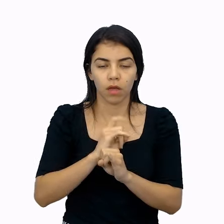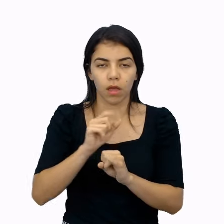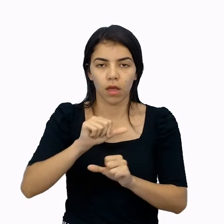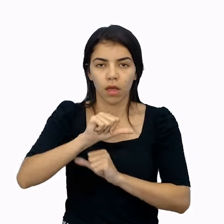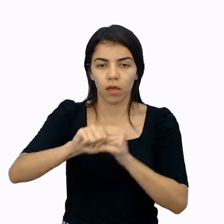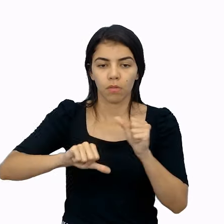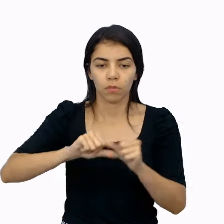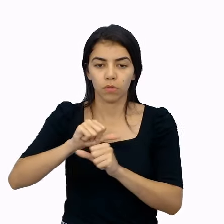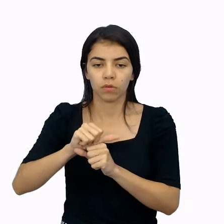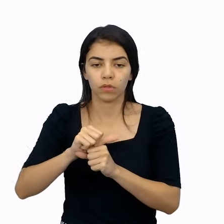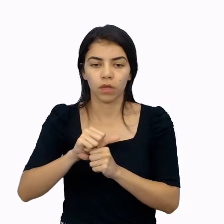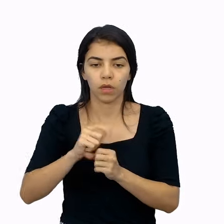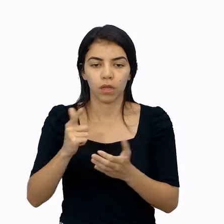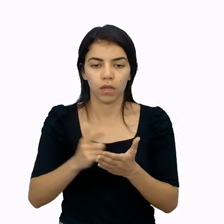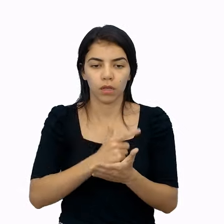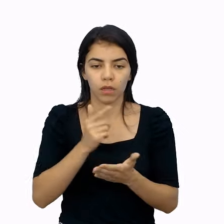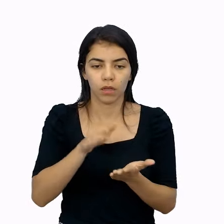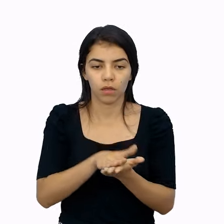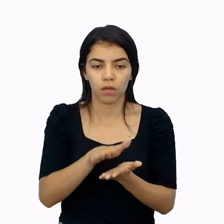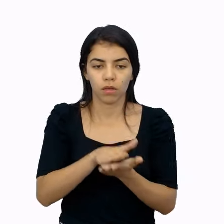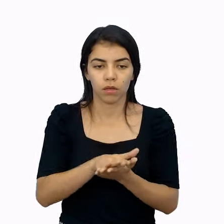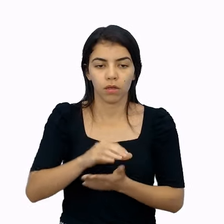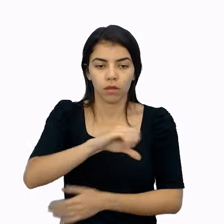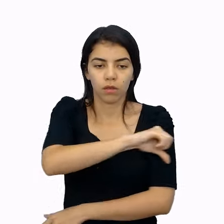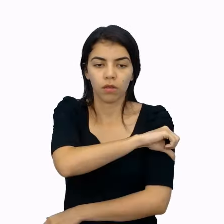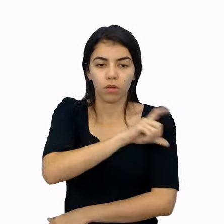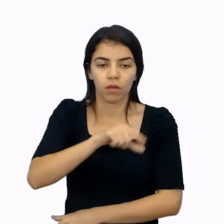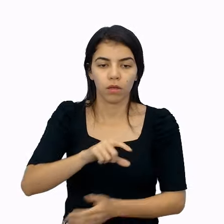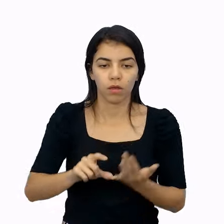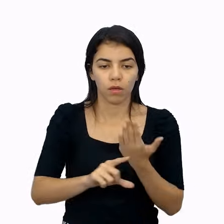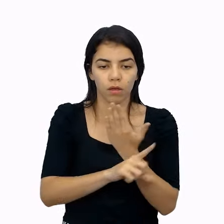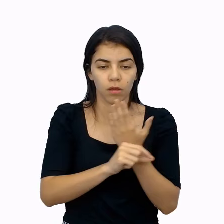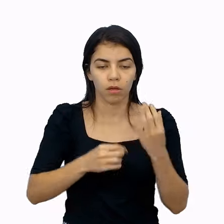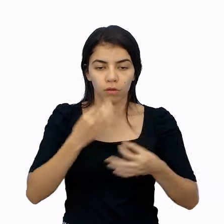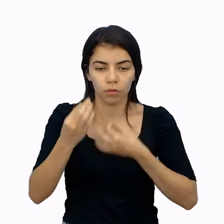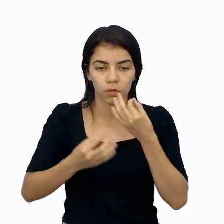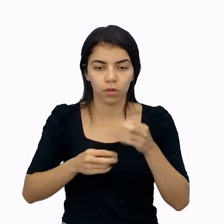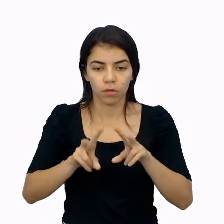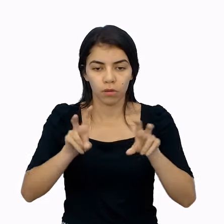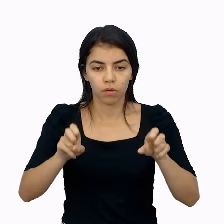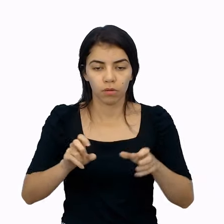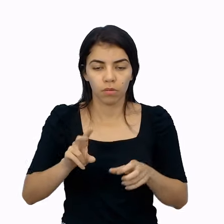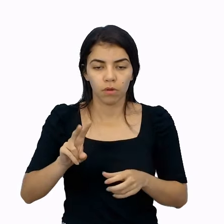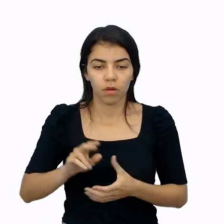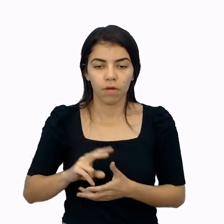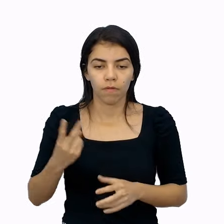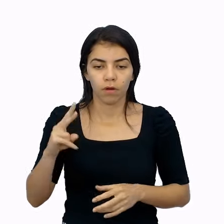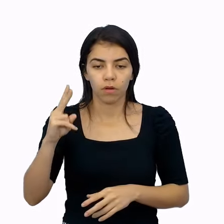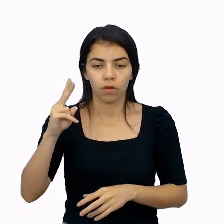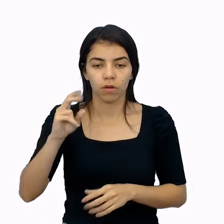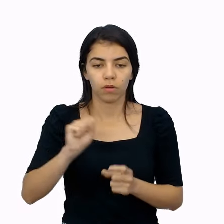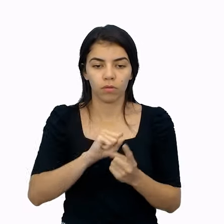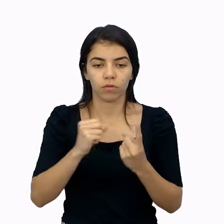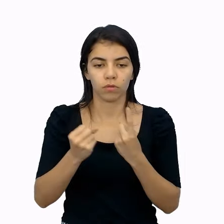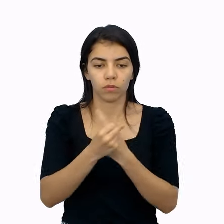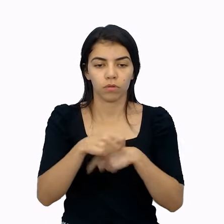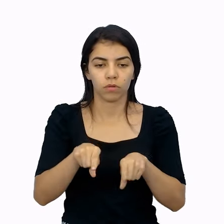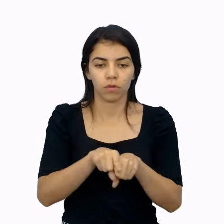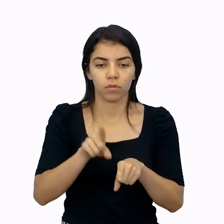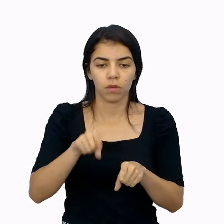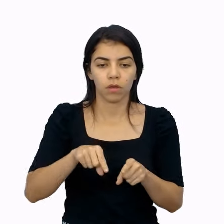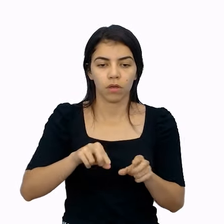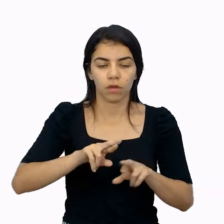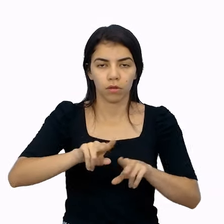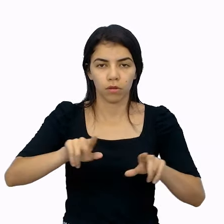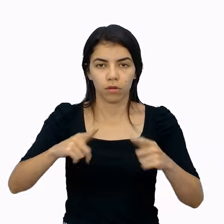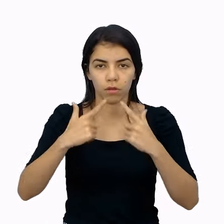com o tema A Valorização e o Prestígio Social de uma Determinada Variação Linguística, tá? Então, não